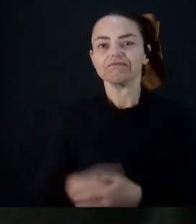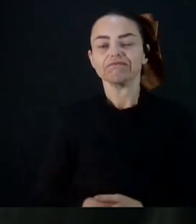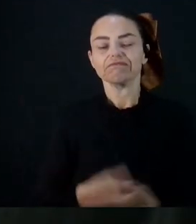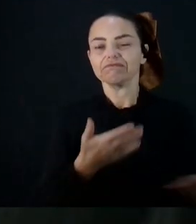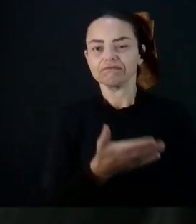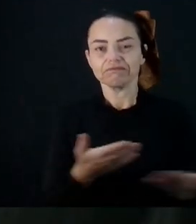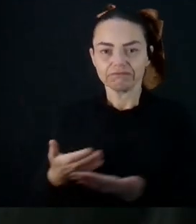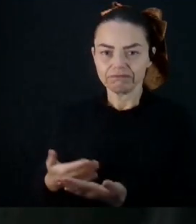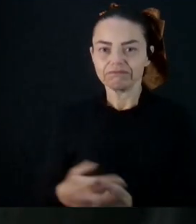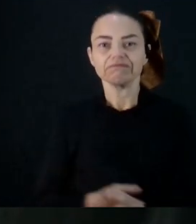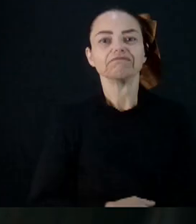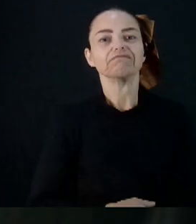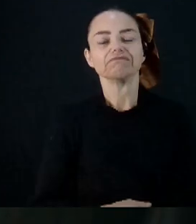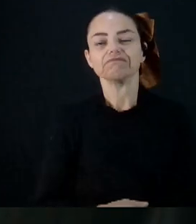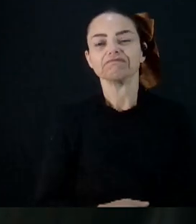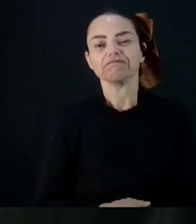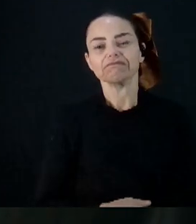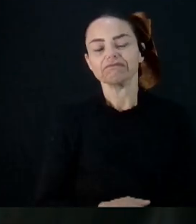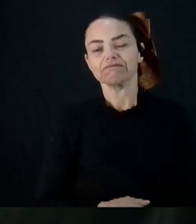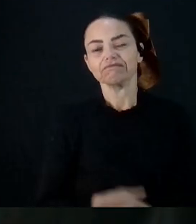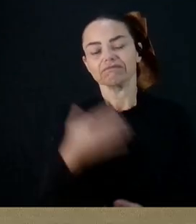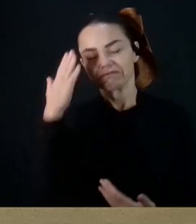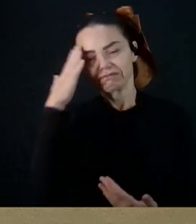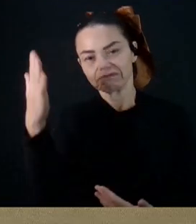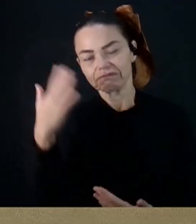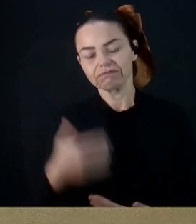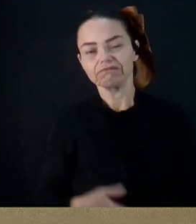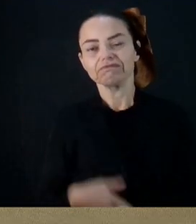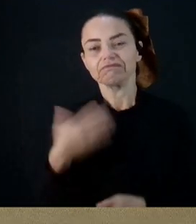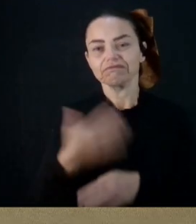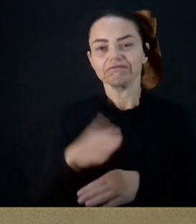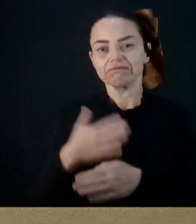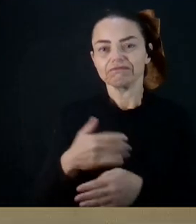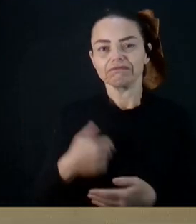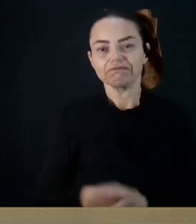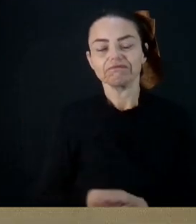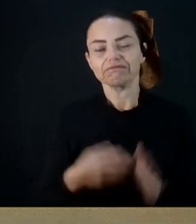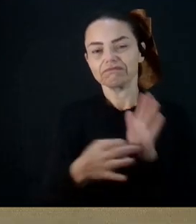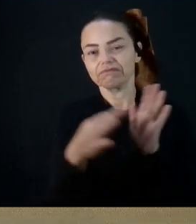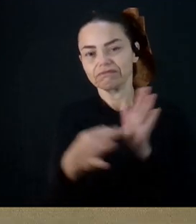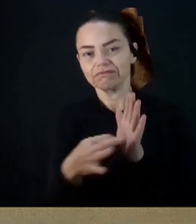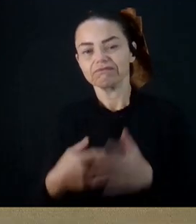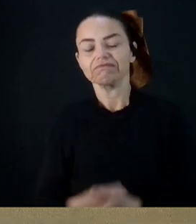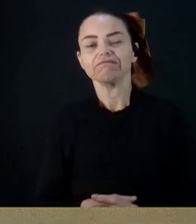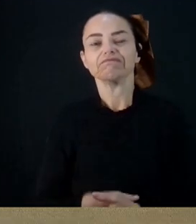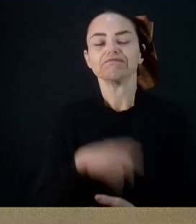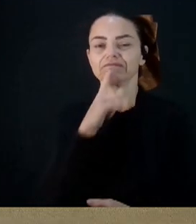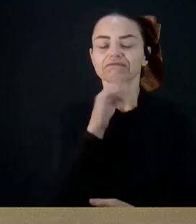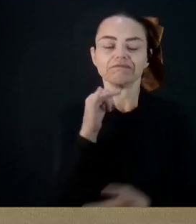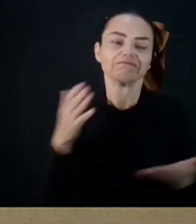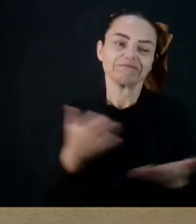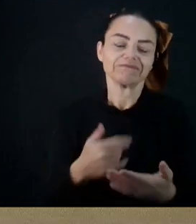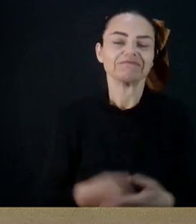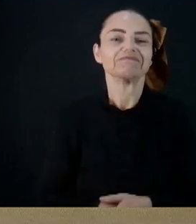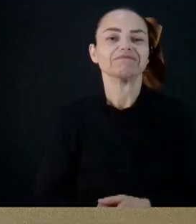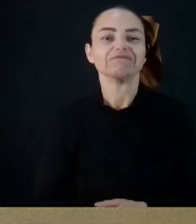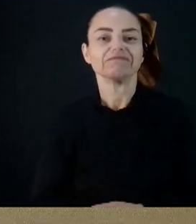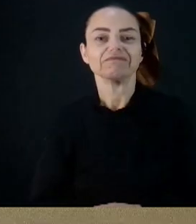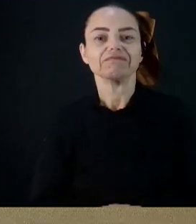convidadas. Érica, começando por você, obrigada pela sua participação. Deixa uma dica aí para os nossos pais. Já deixou uma super dica, aliás, né,